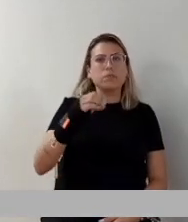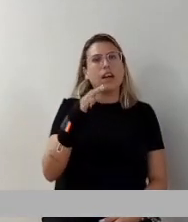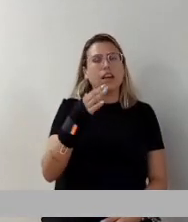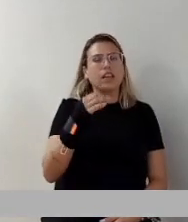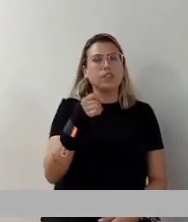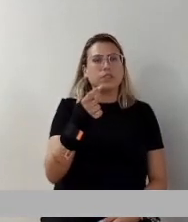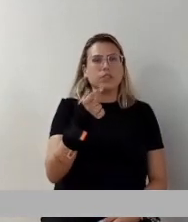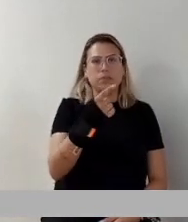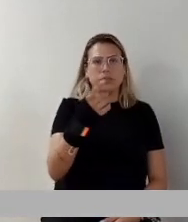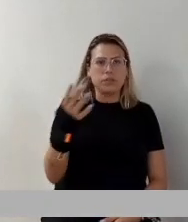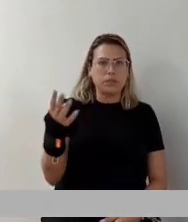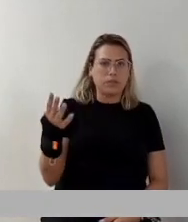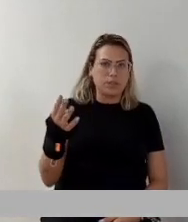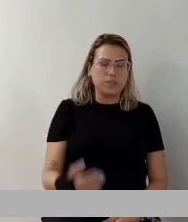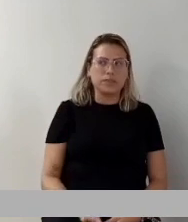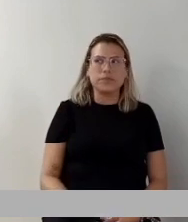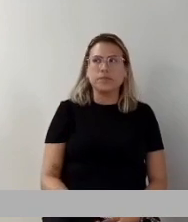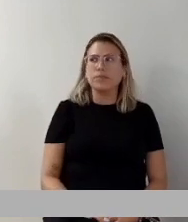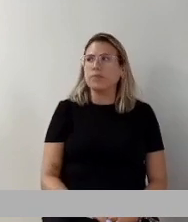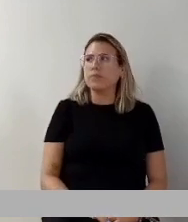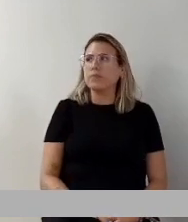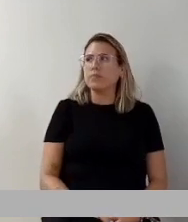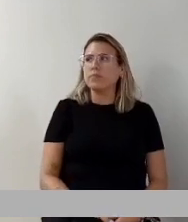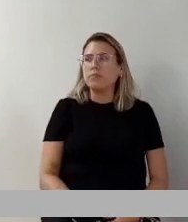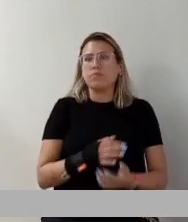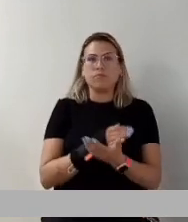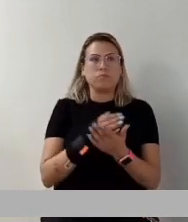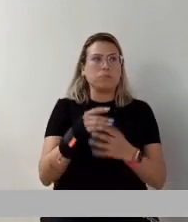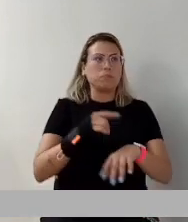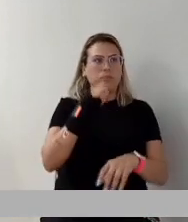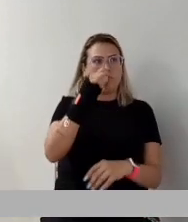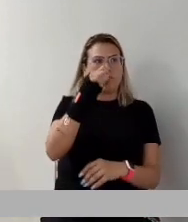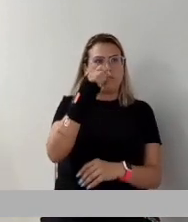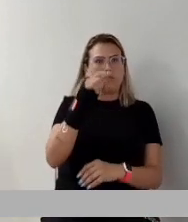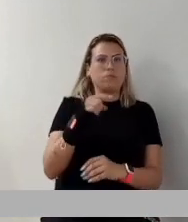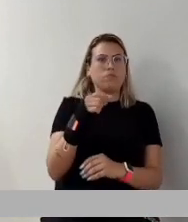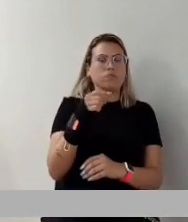2020 24 Com início às